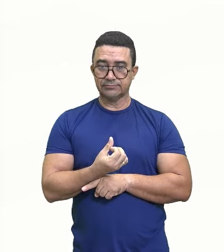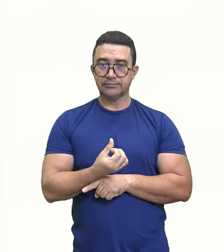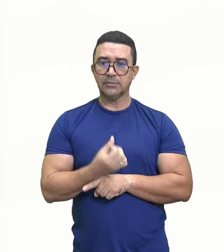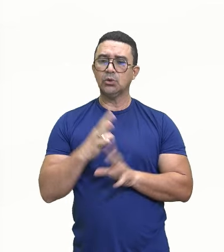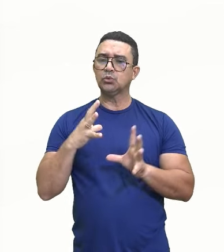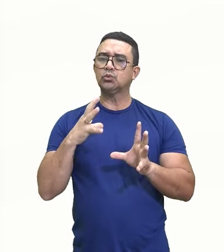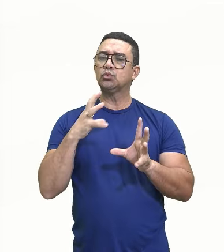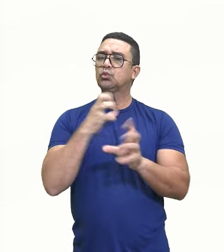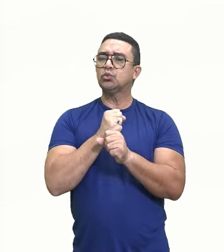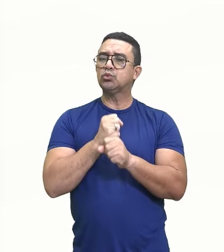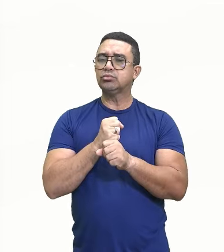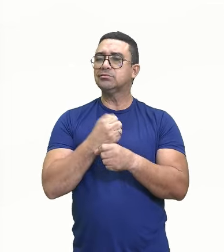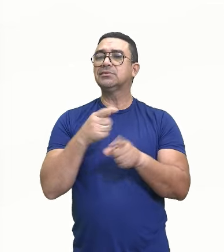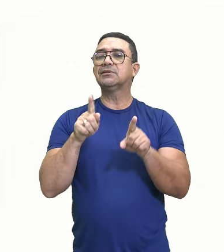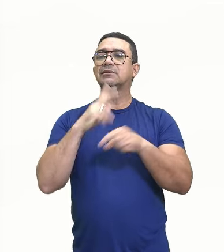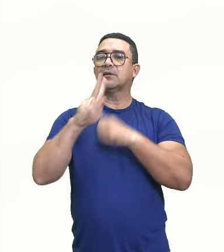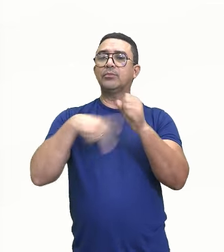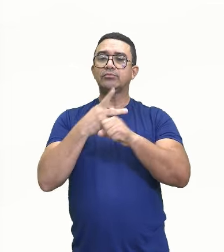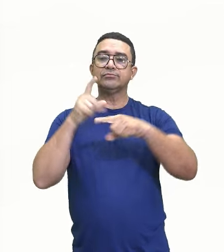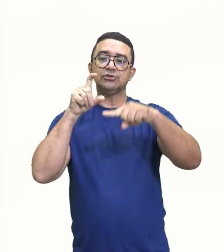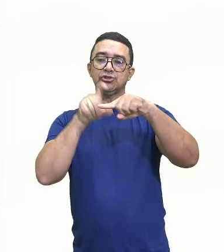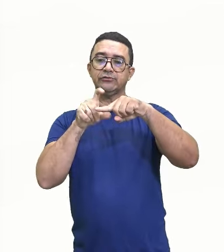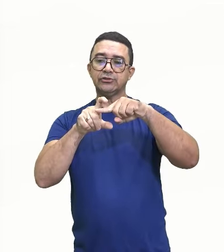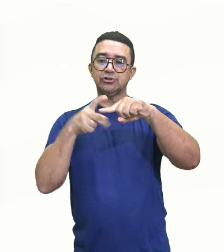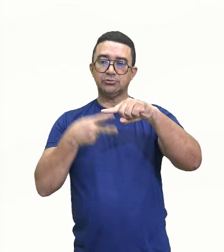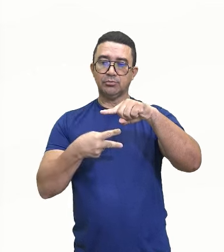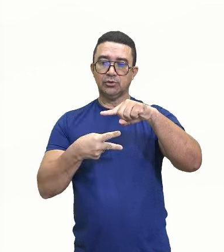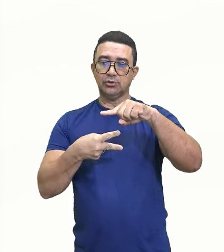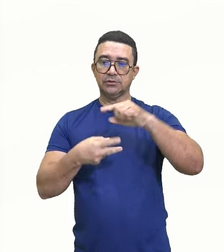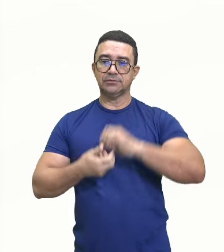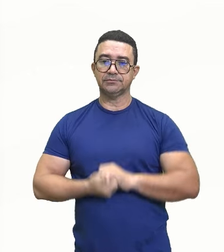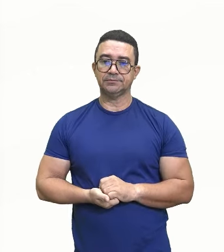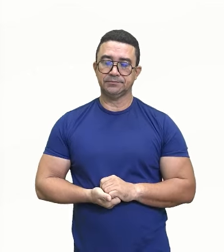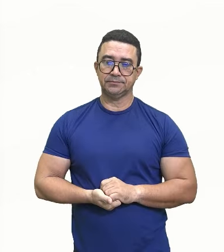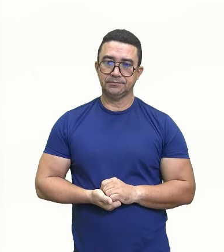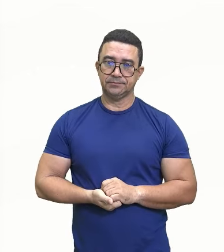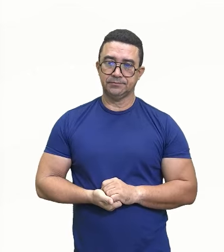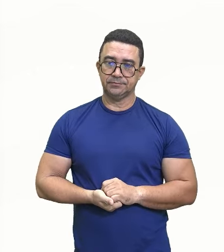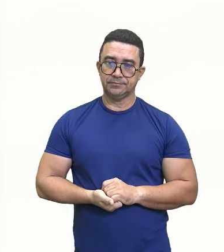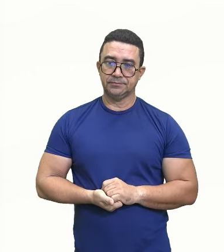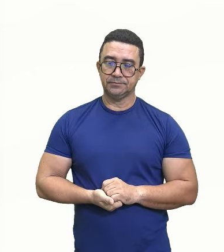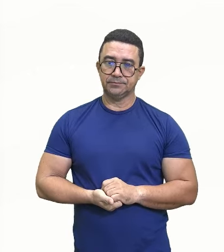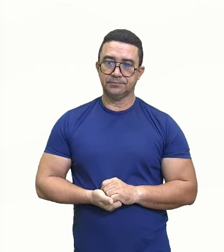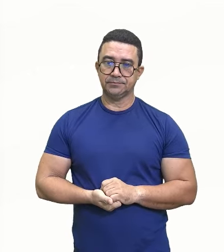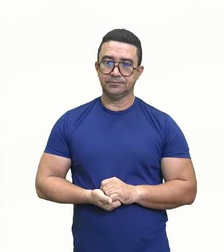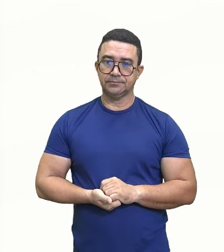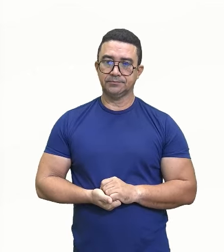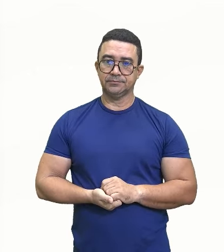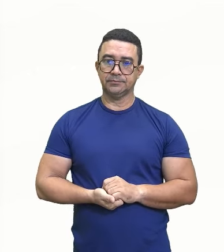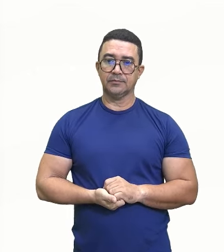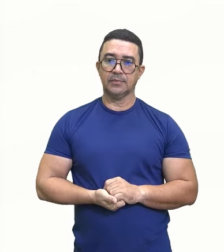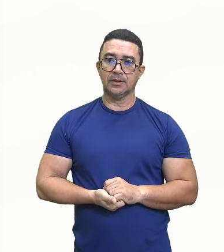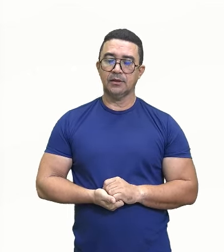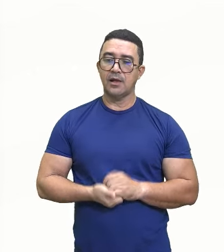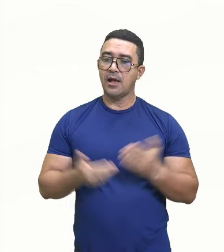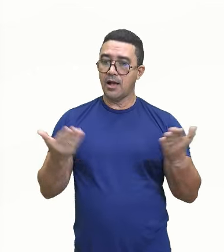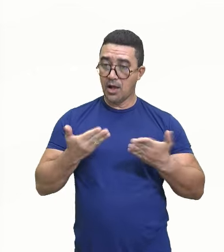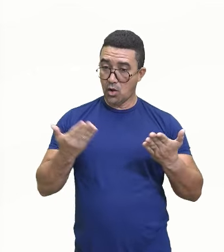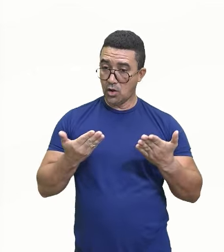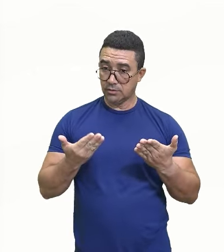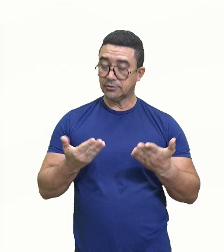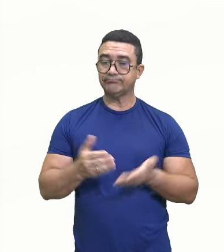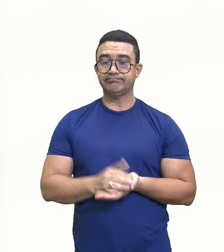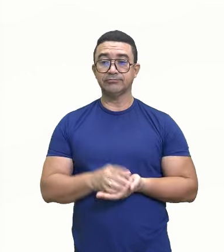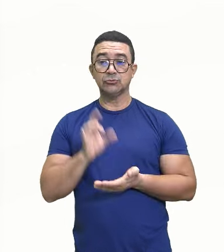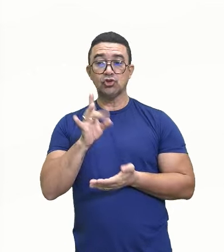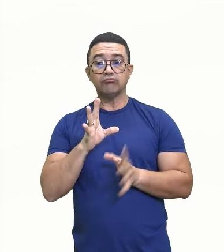isso dividido por 2, porque lembra que eu estou somando de 2 em 2, então multiplico pela metade. Agora sim, vou